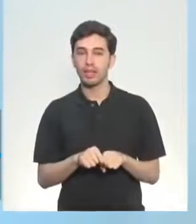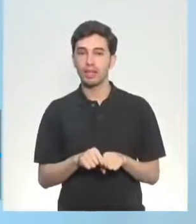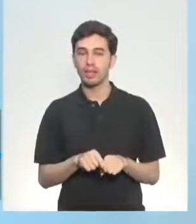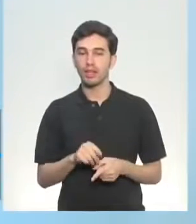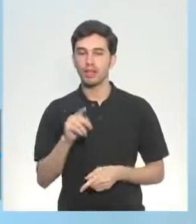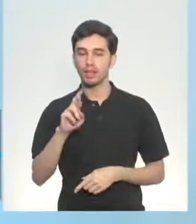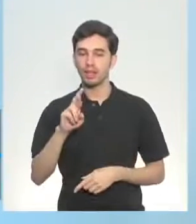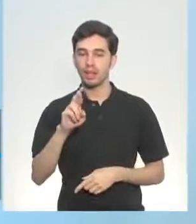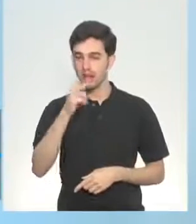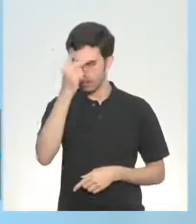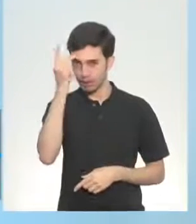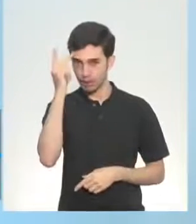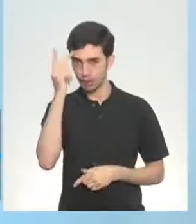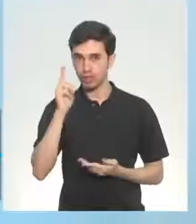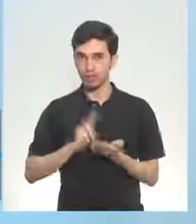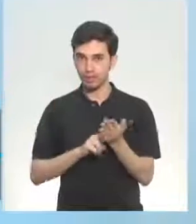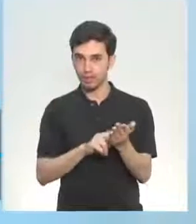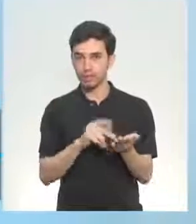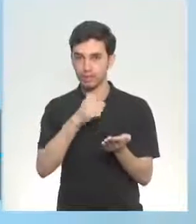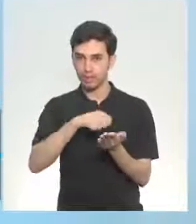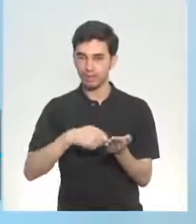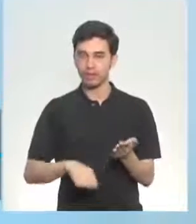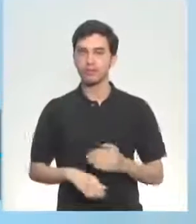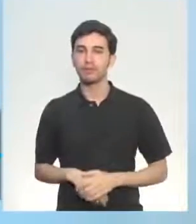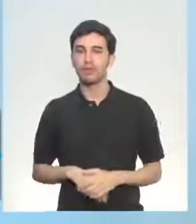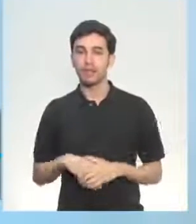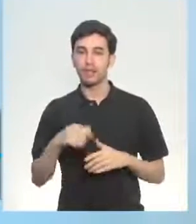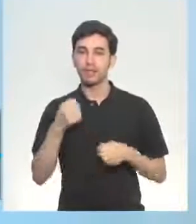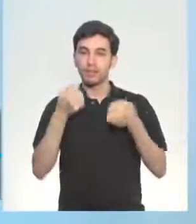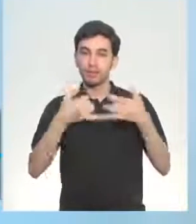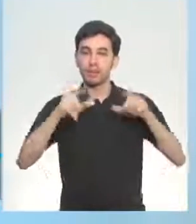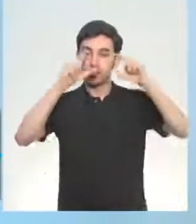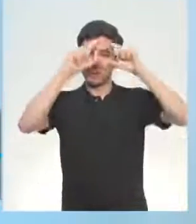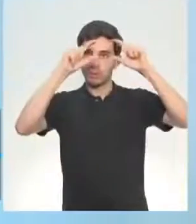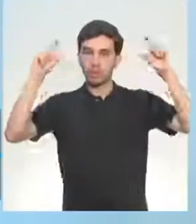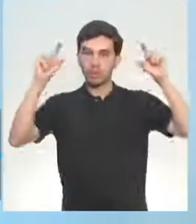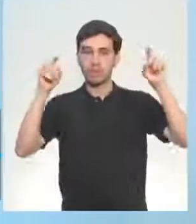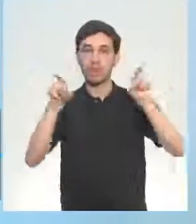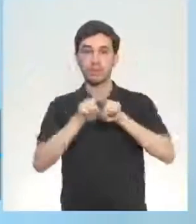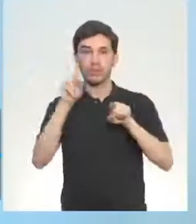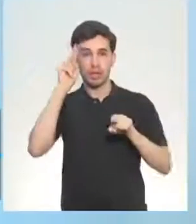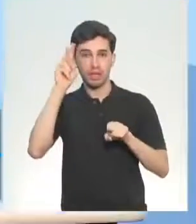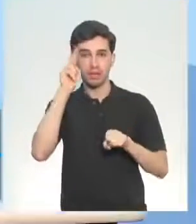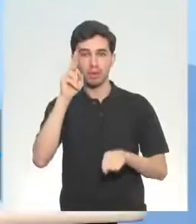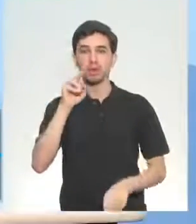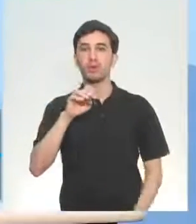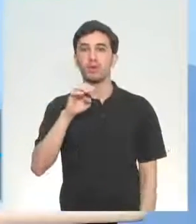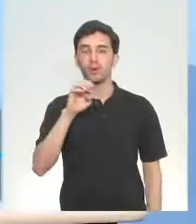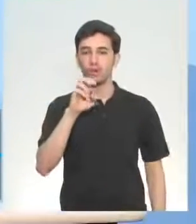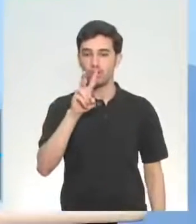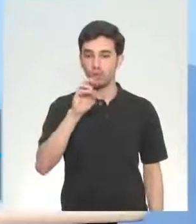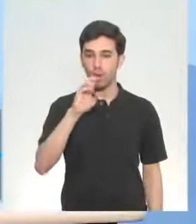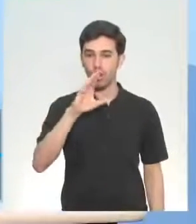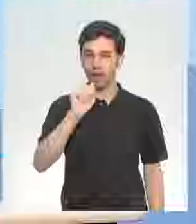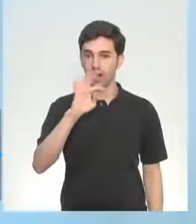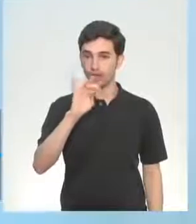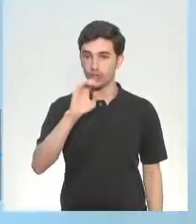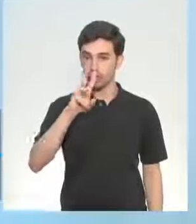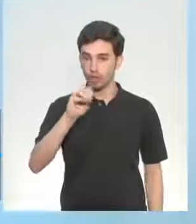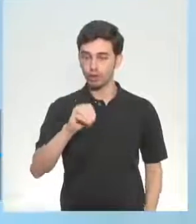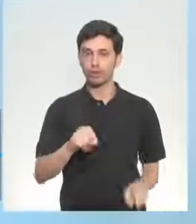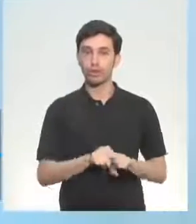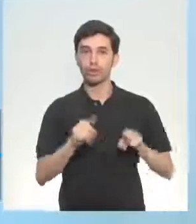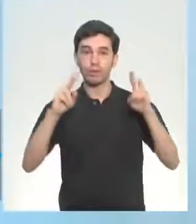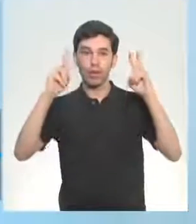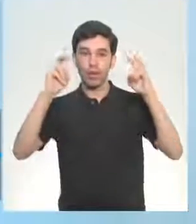professora Fabiana, colocou cabeçalho, lembrou do vocativo, olha que legal. Olha, Cabeçalho, vocativo,